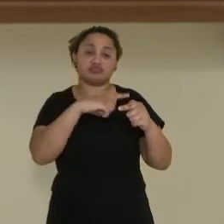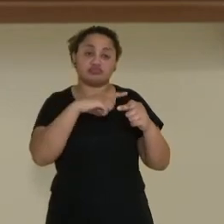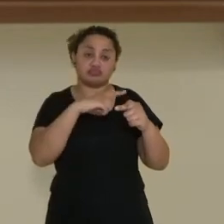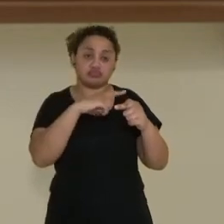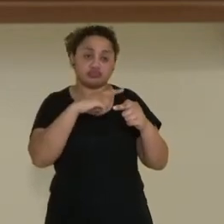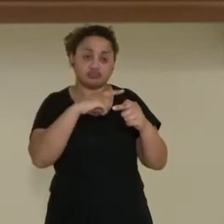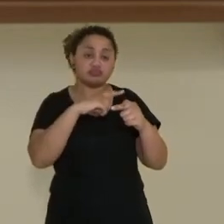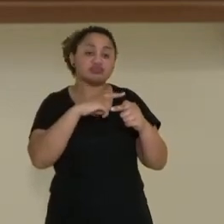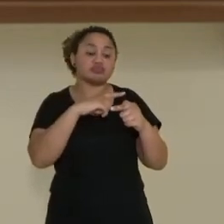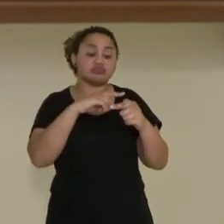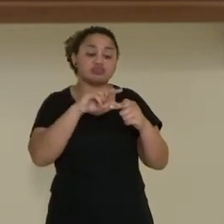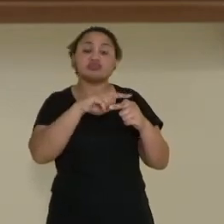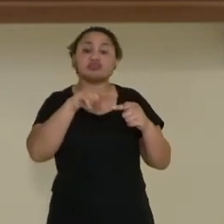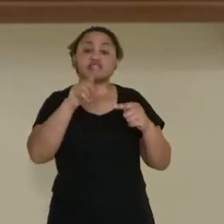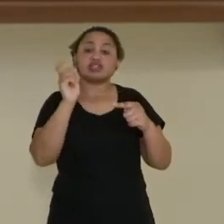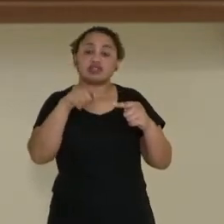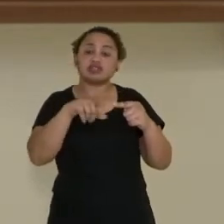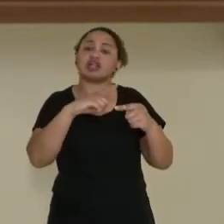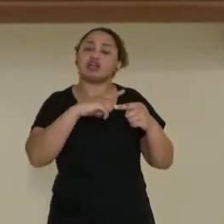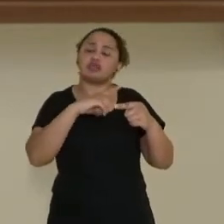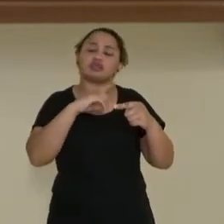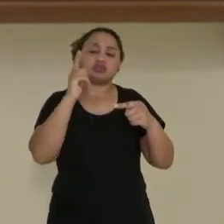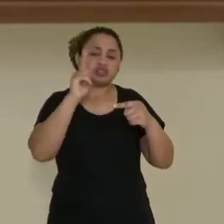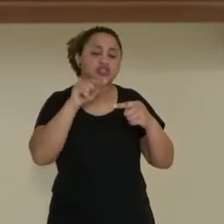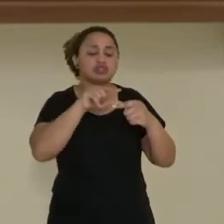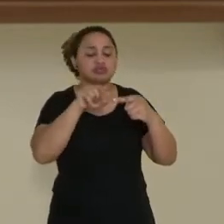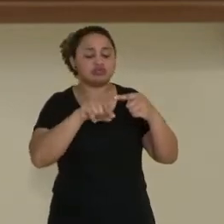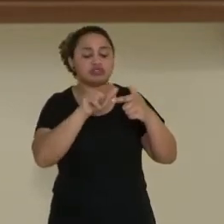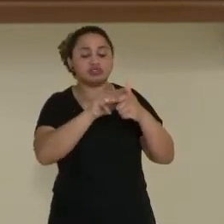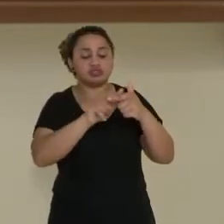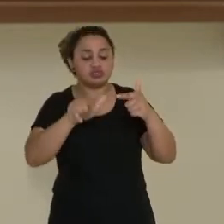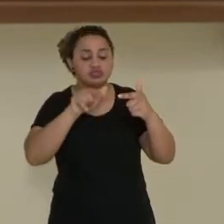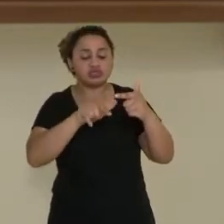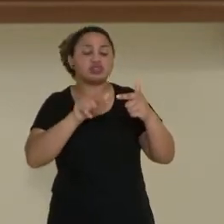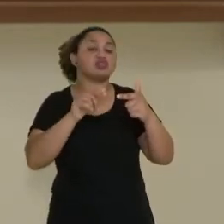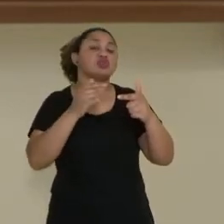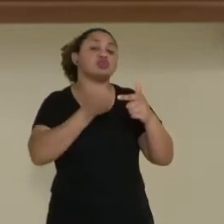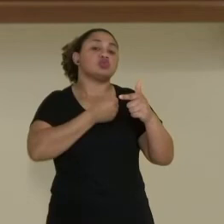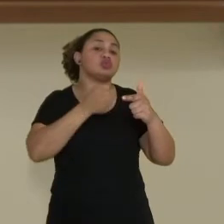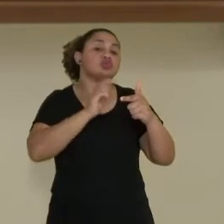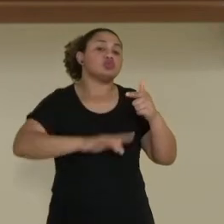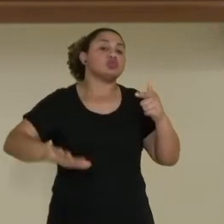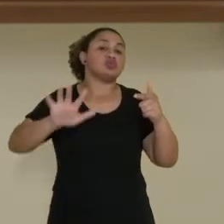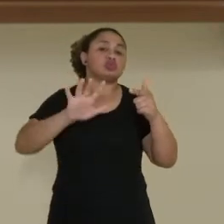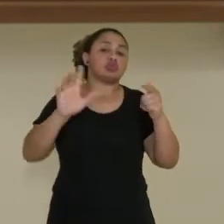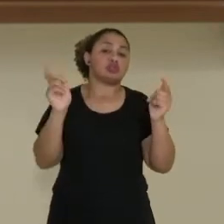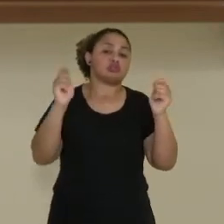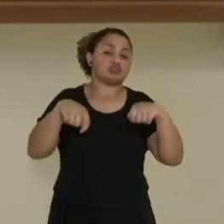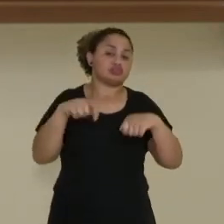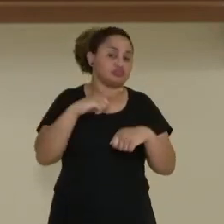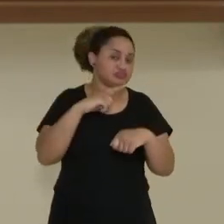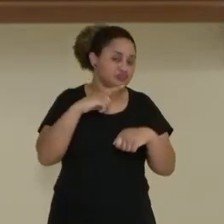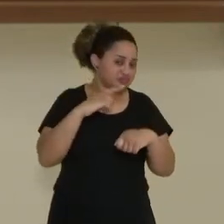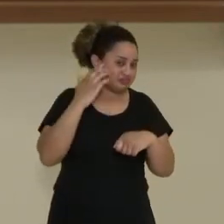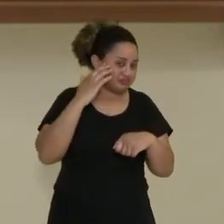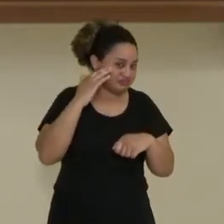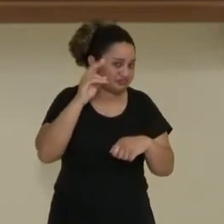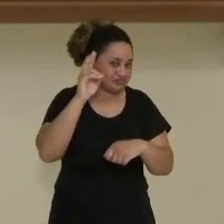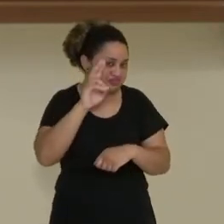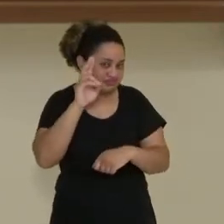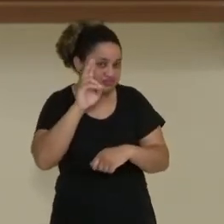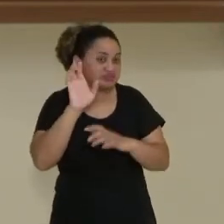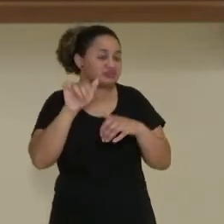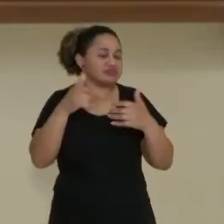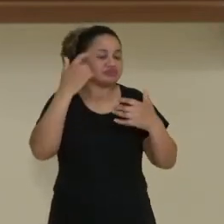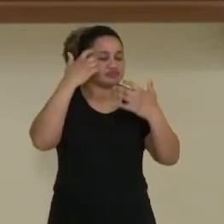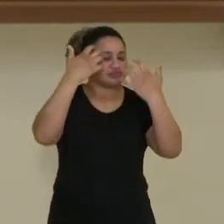possibilidades, né, possíveis ali, dividido pelo número total de possibilidade, certo?